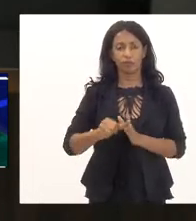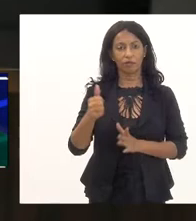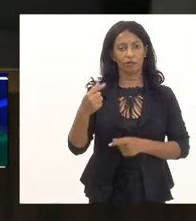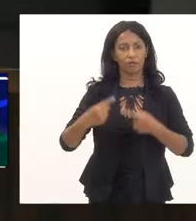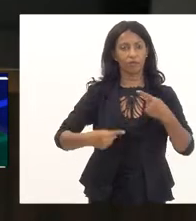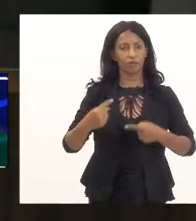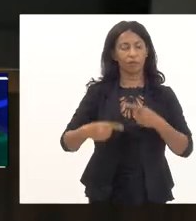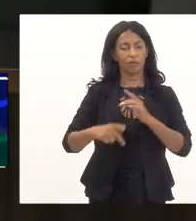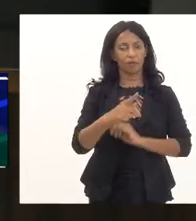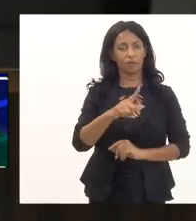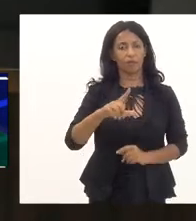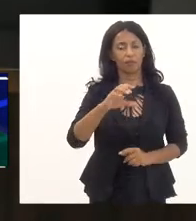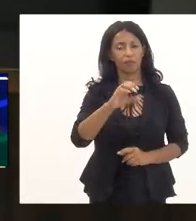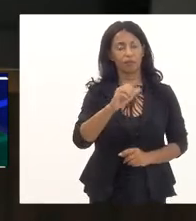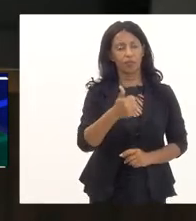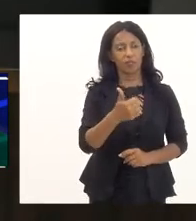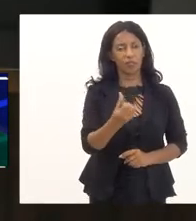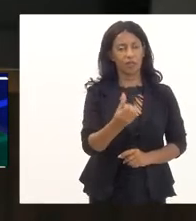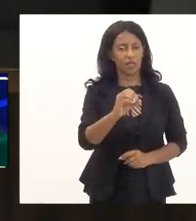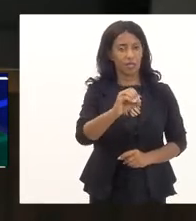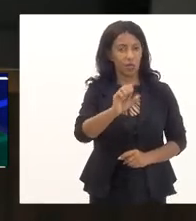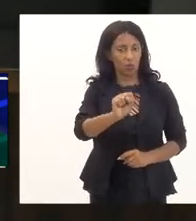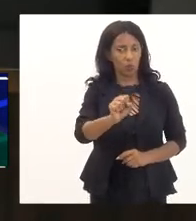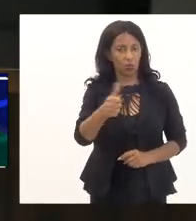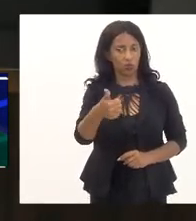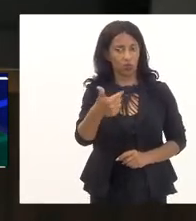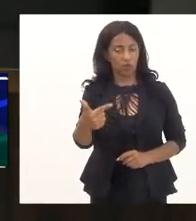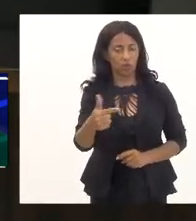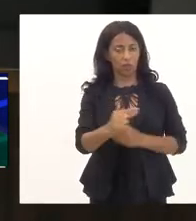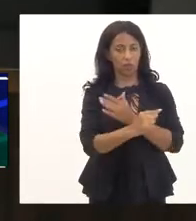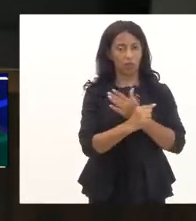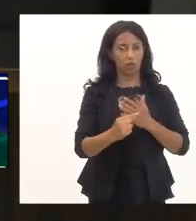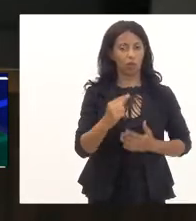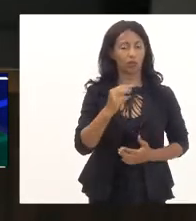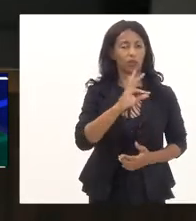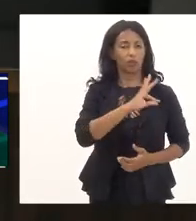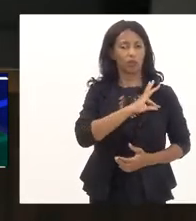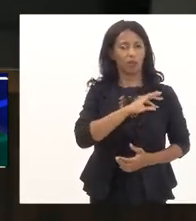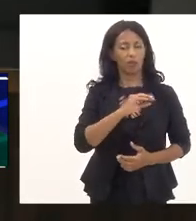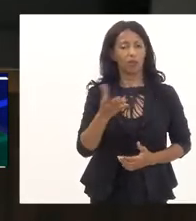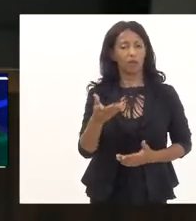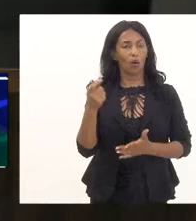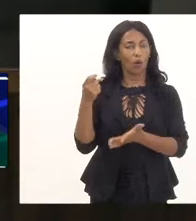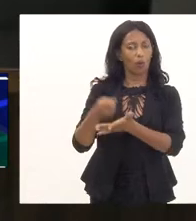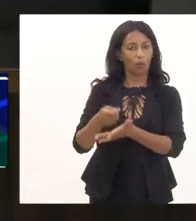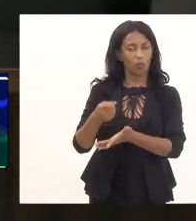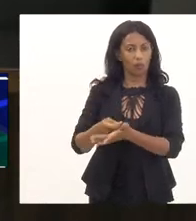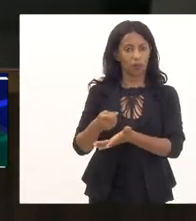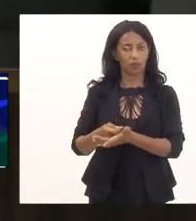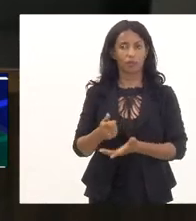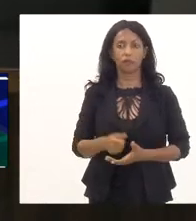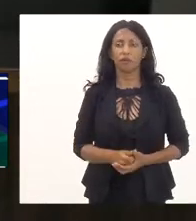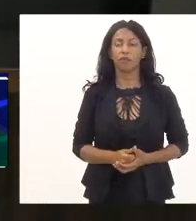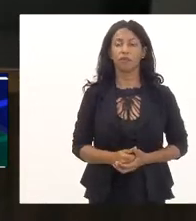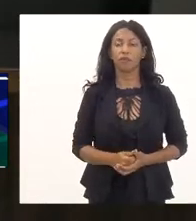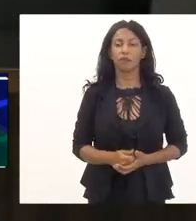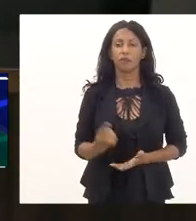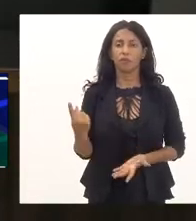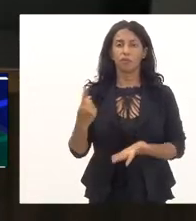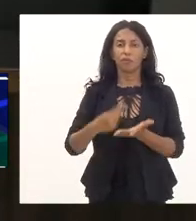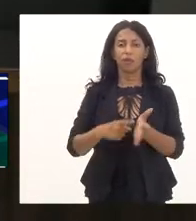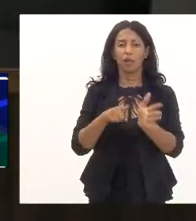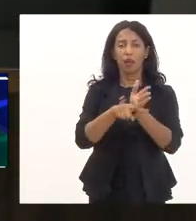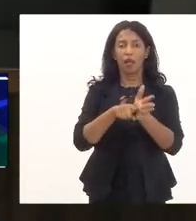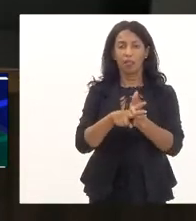discussão, projeto de lei 1608 de 16, de autoria da deputada Marta Rocha, que dispõe sobre a obrigatoriedade de marcação de